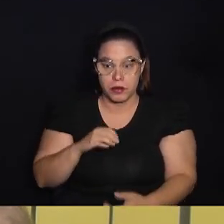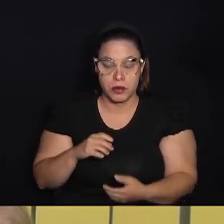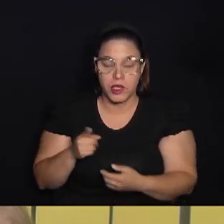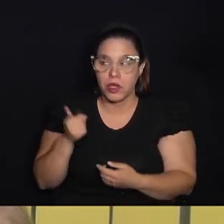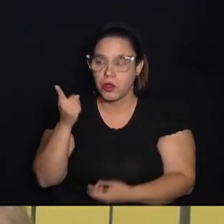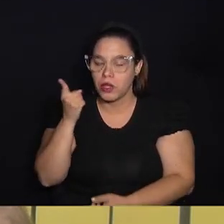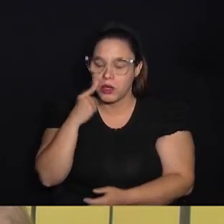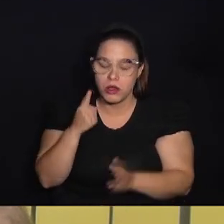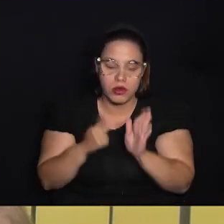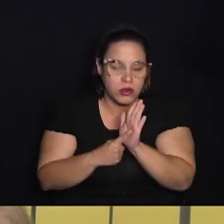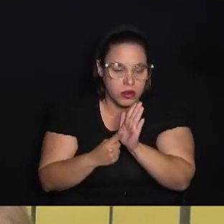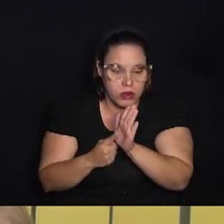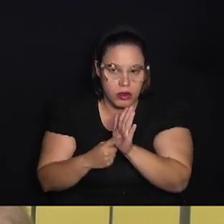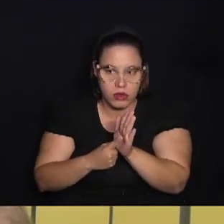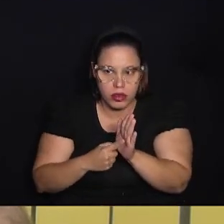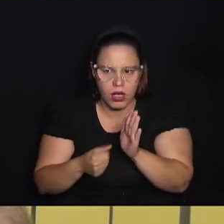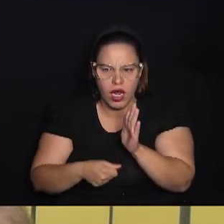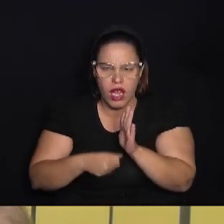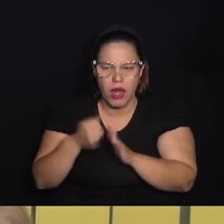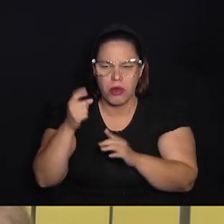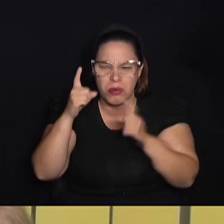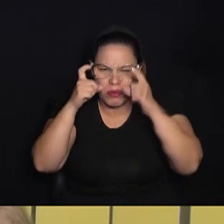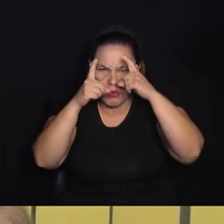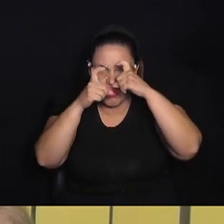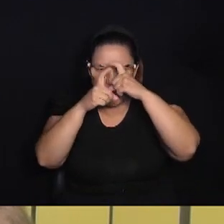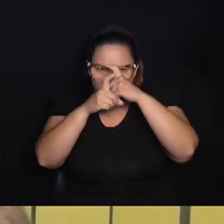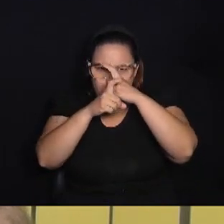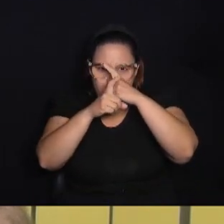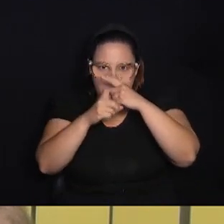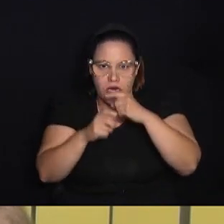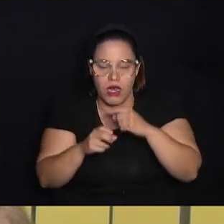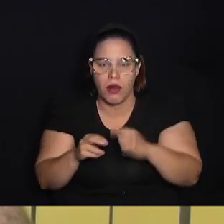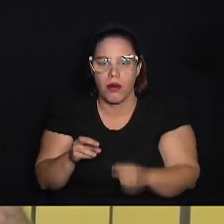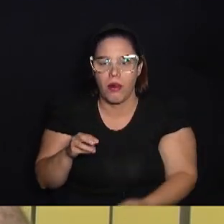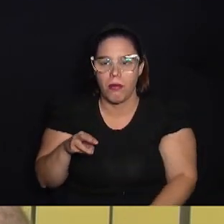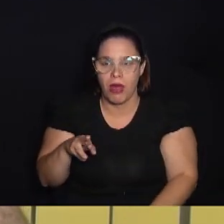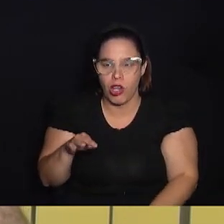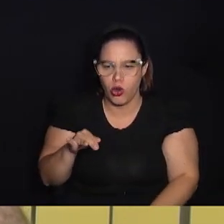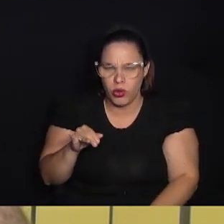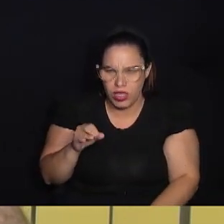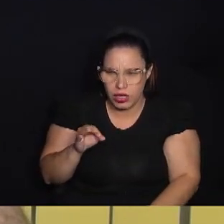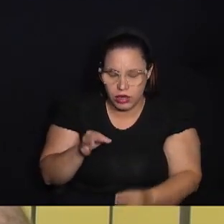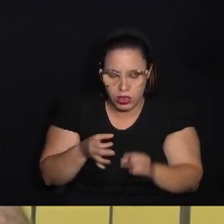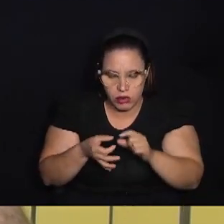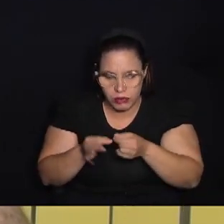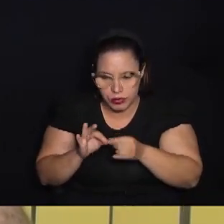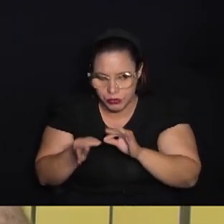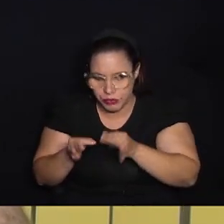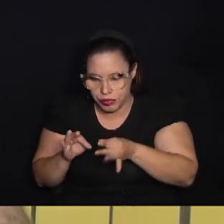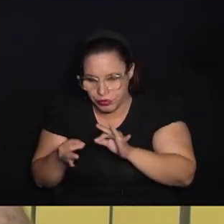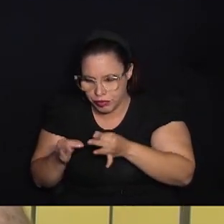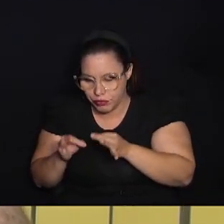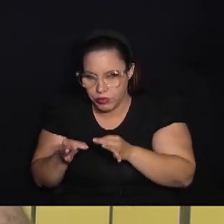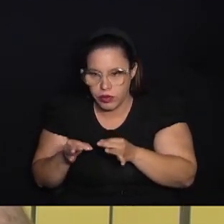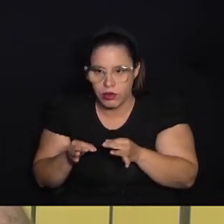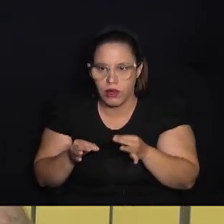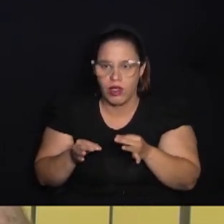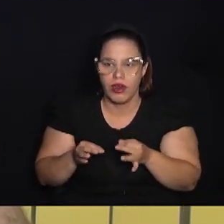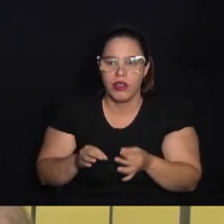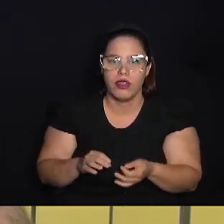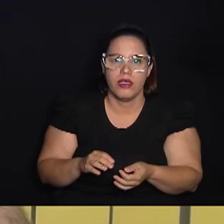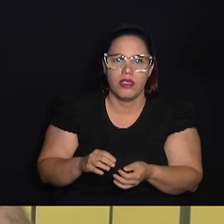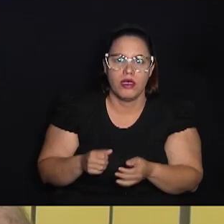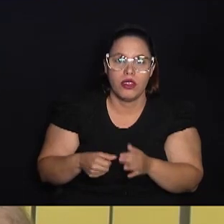mostrar na verdade a primeira dificuldade que se tem para fazer a manutenção dela né Ou esse dia que a gente subiu eh foi um dia que